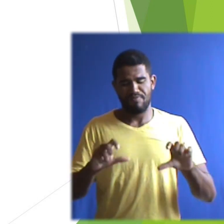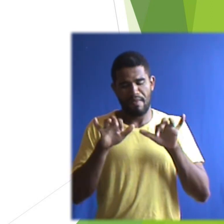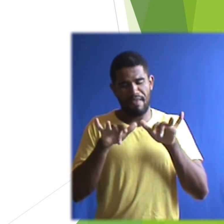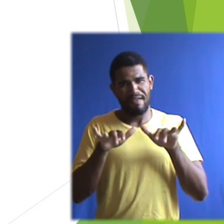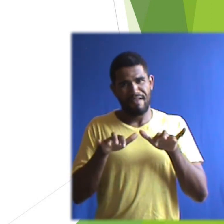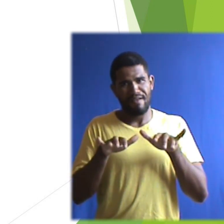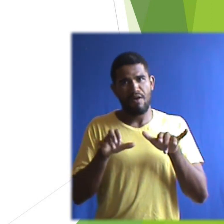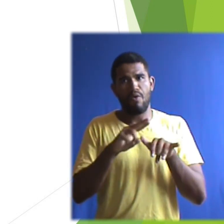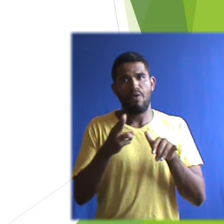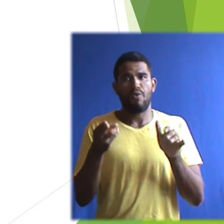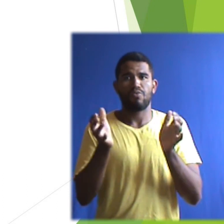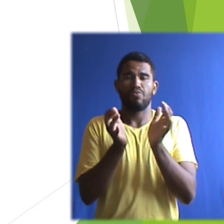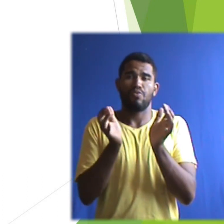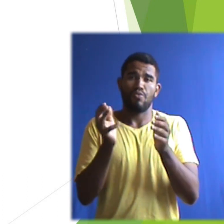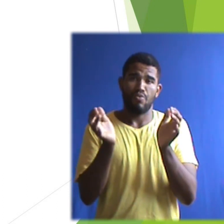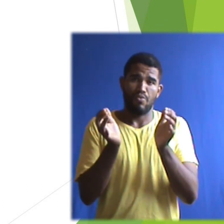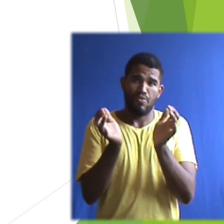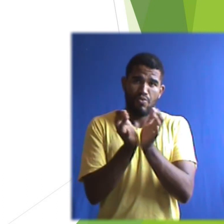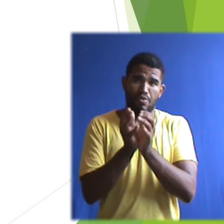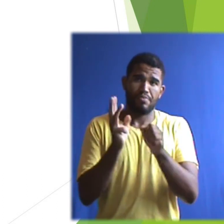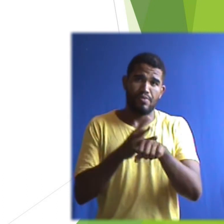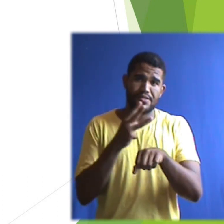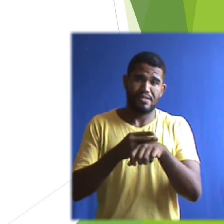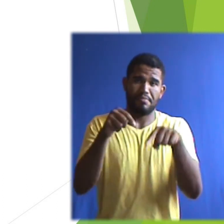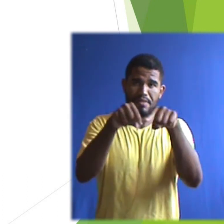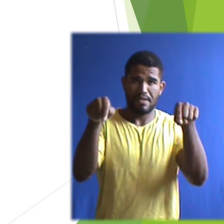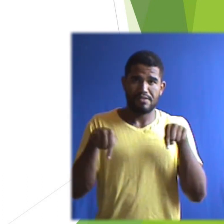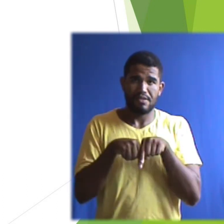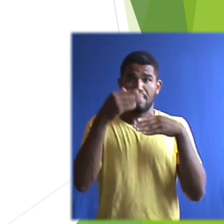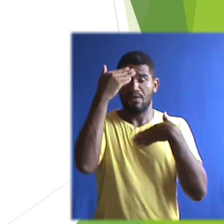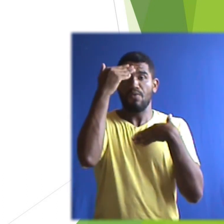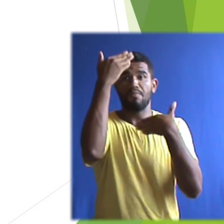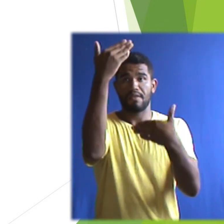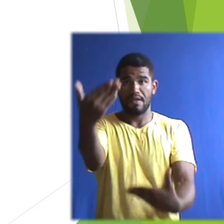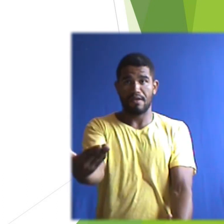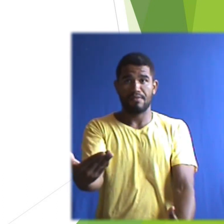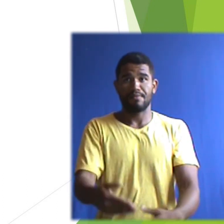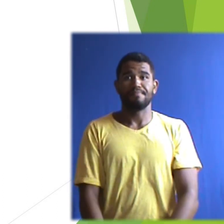comentários ou então no grupo da sala. É isso aí, pessoal. Muito obrigado.